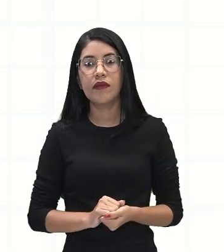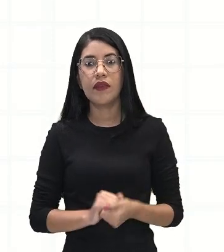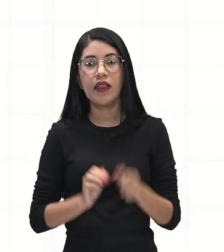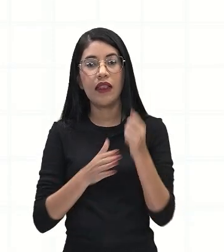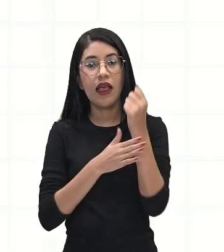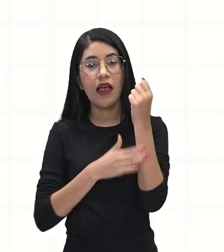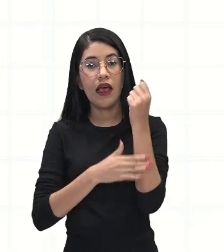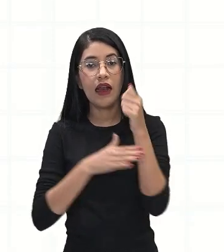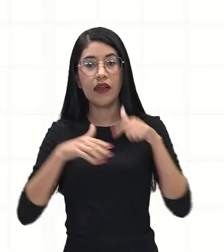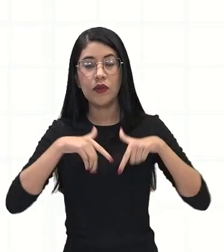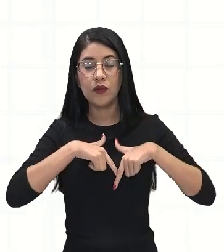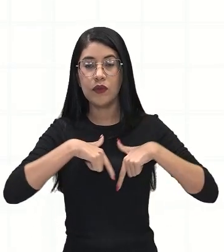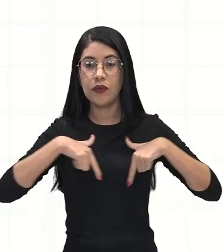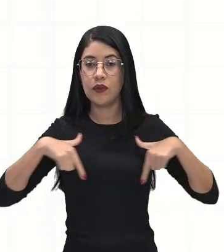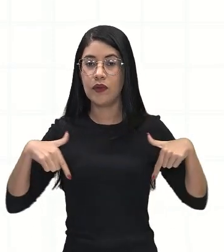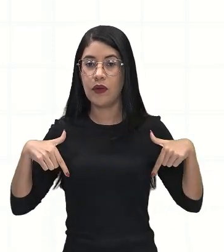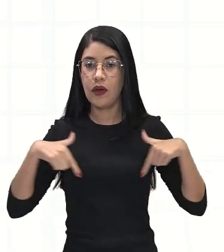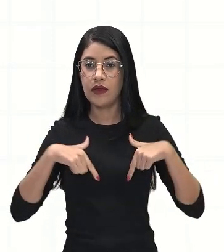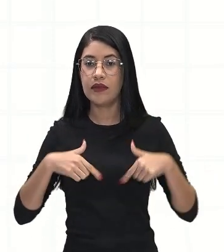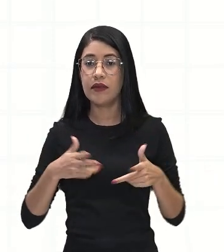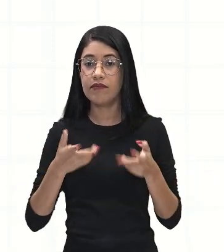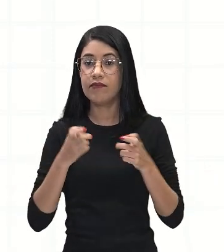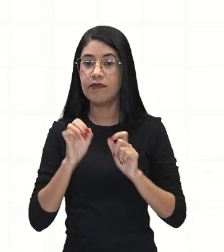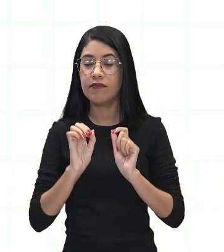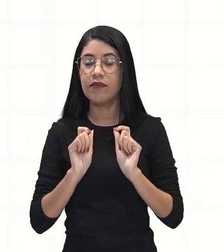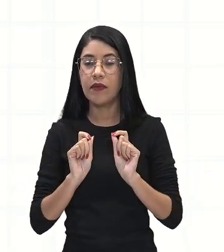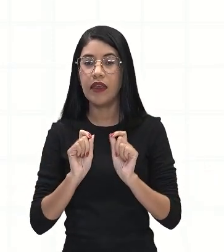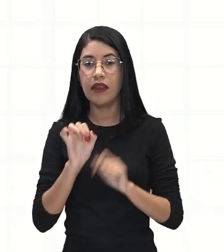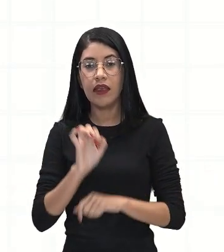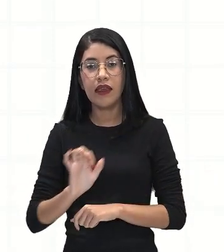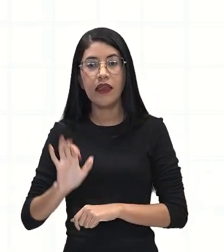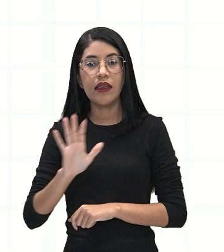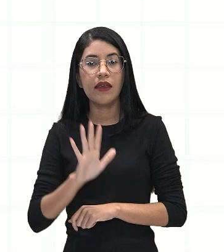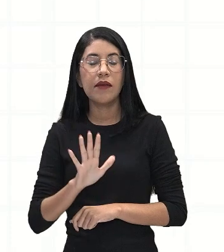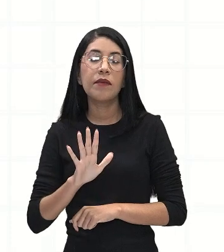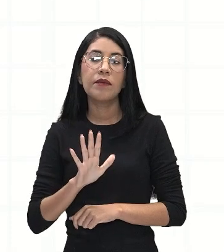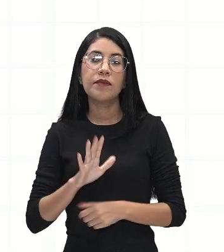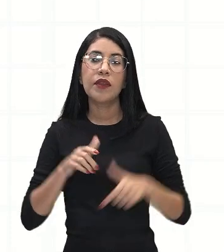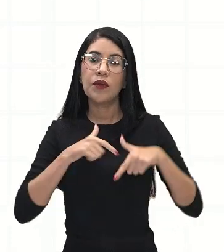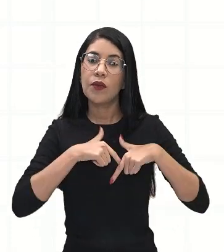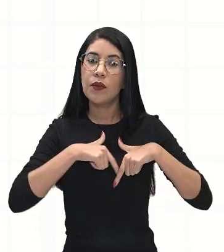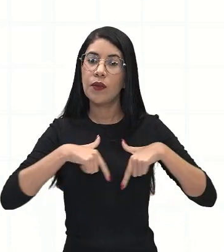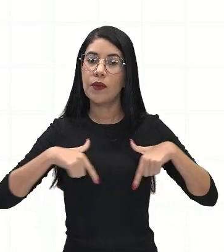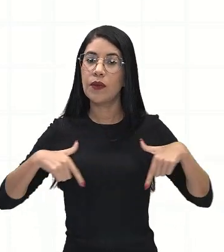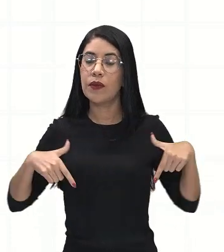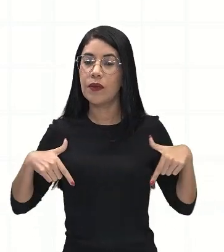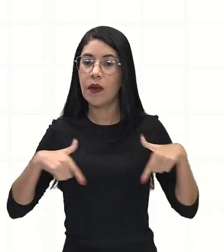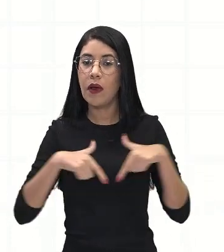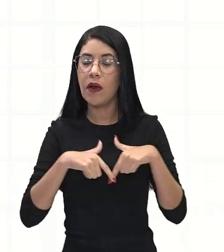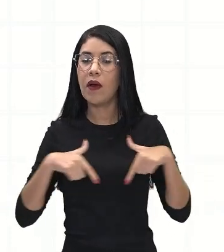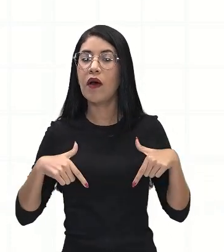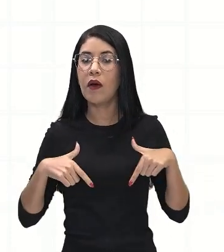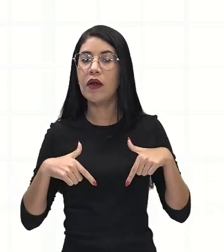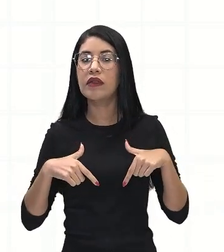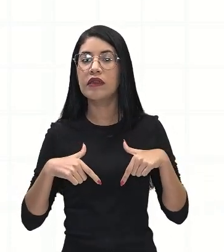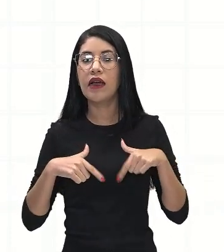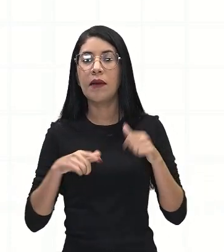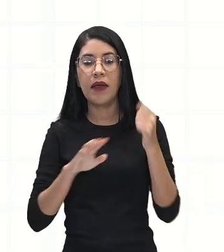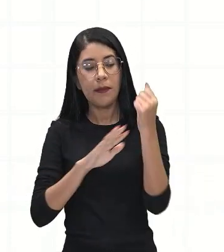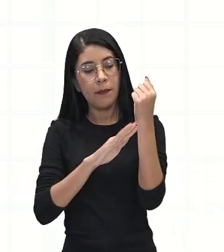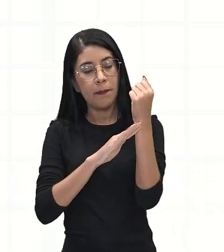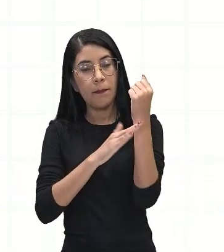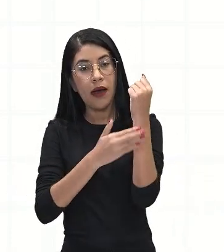região torácica. Então, observem aqui que na região torácica tem, sim, uma curvatura